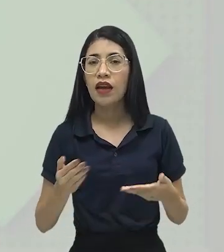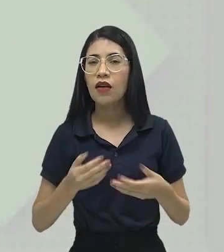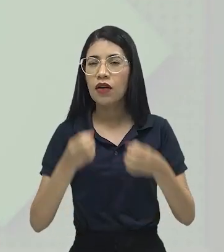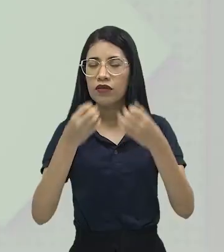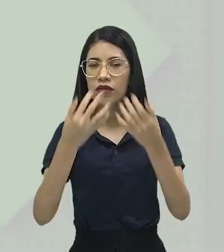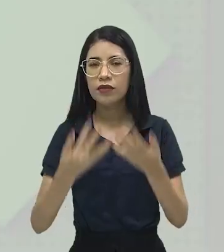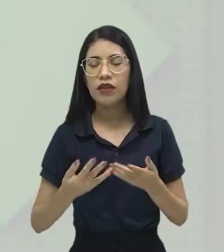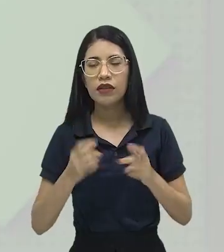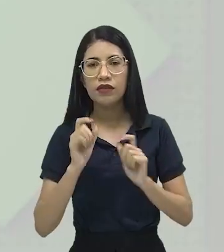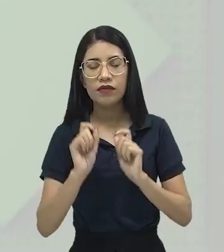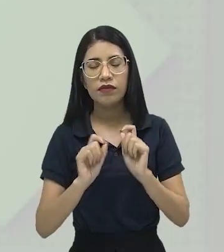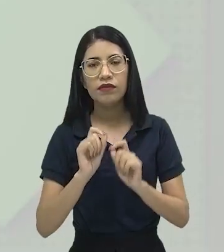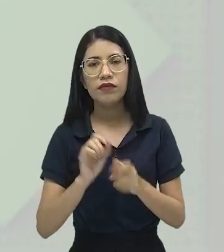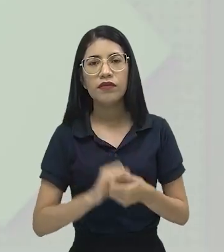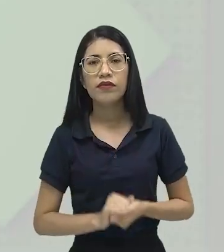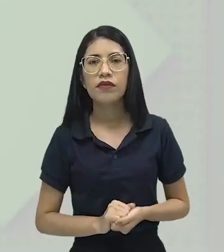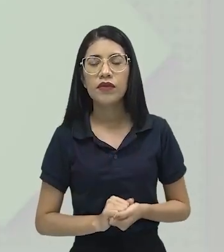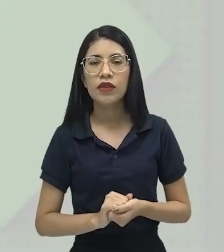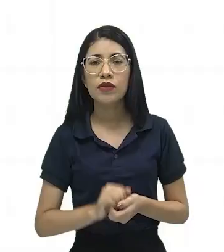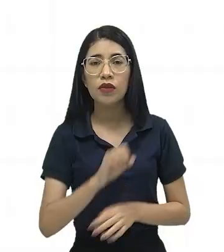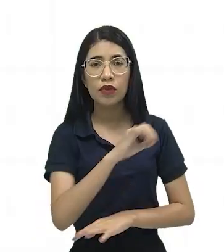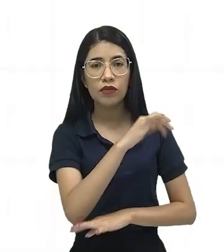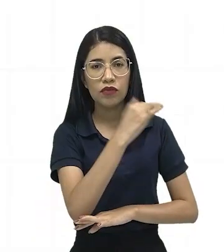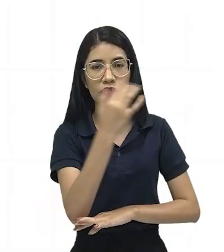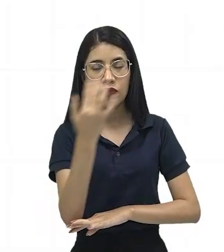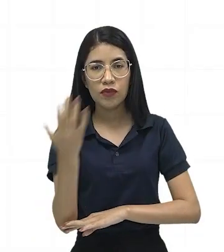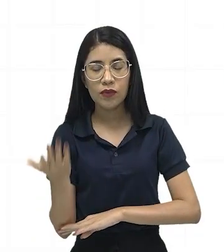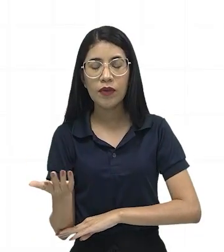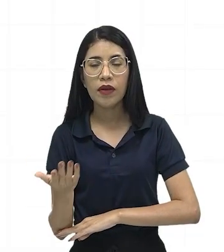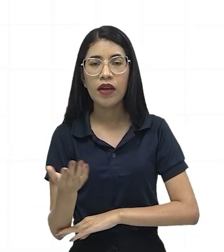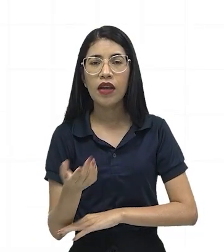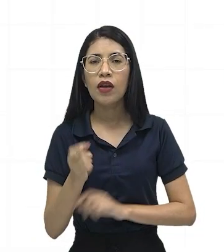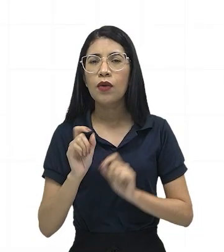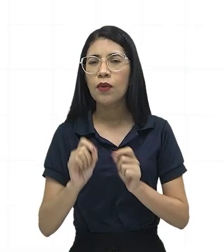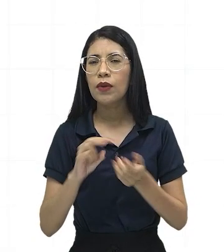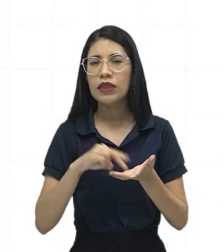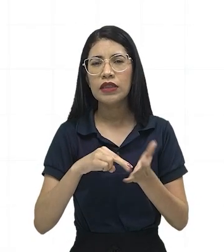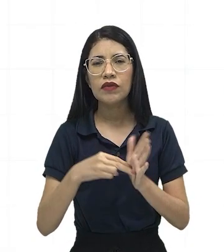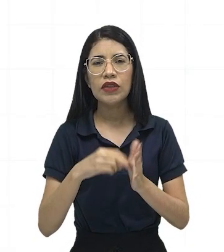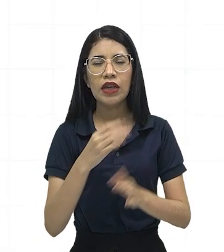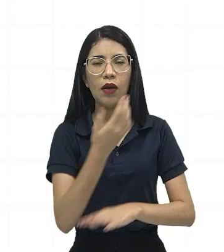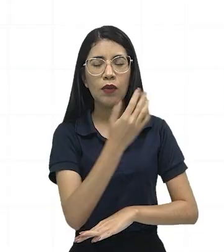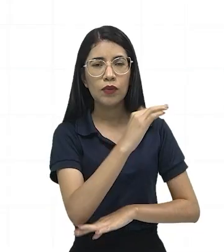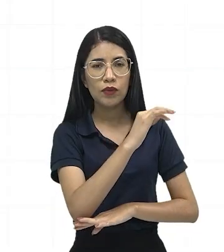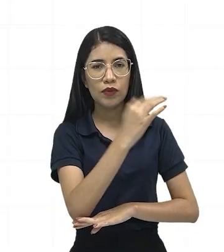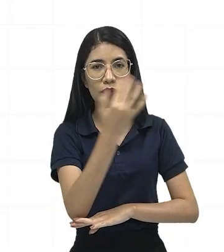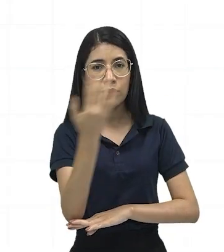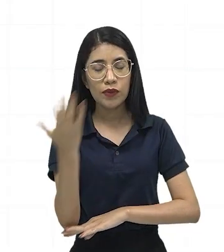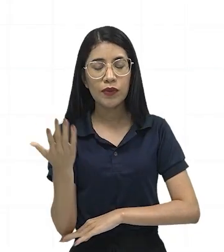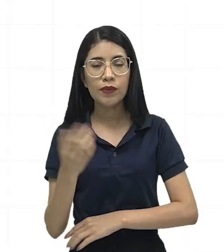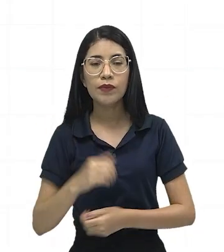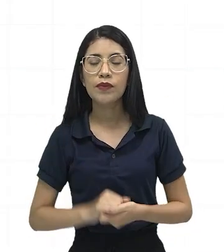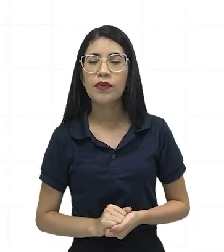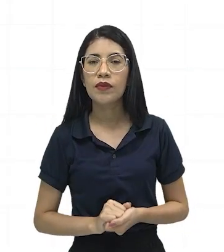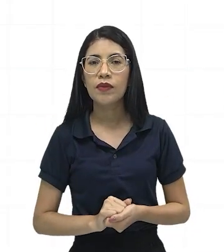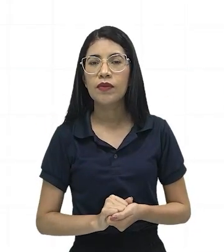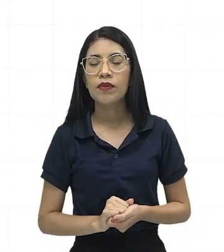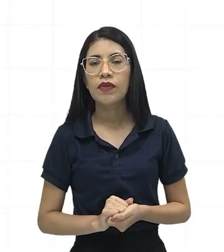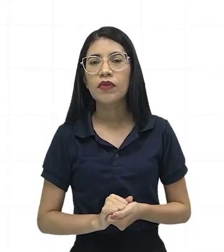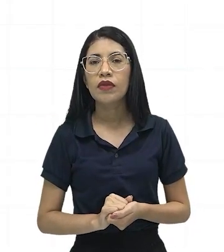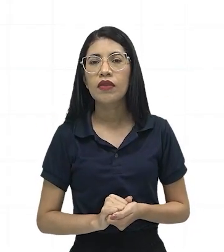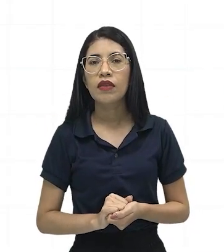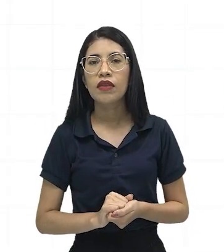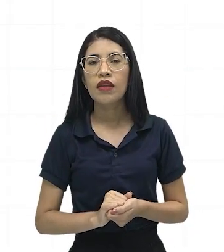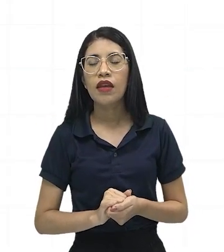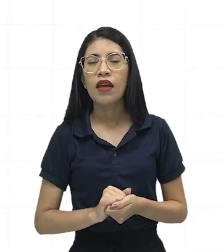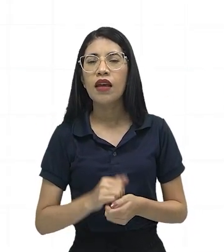um pouquinho sobre o desmatamento, né? E o que é o desmatamento? É o processo de remoção de